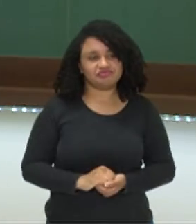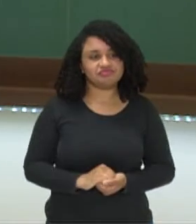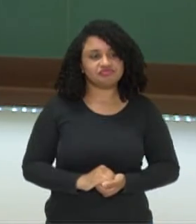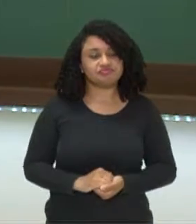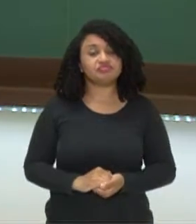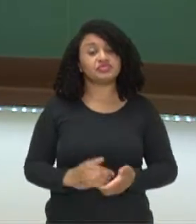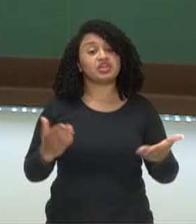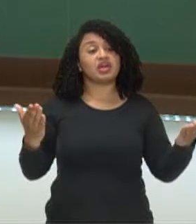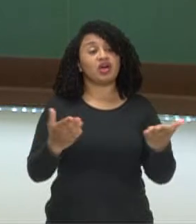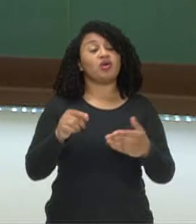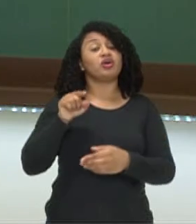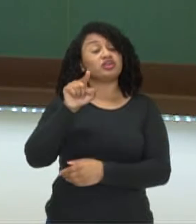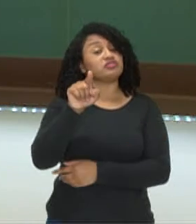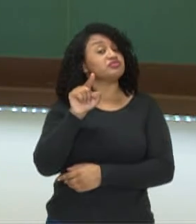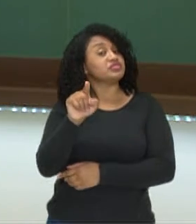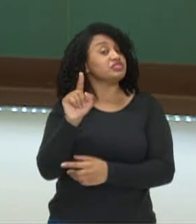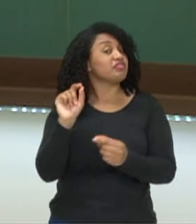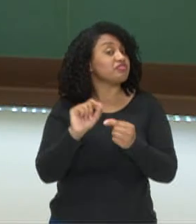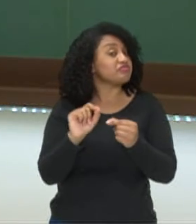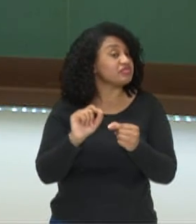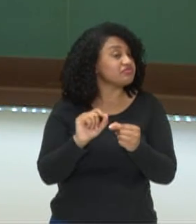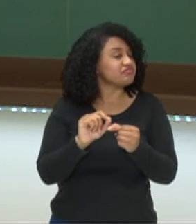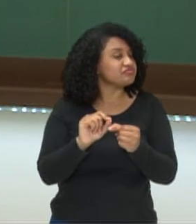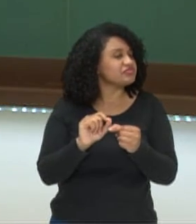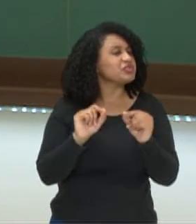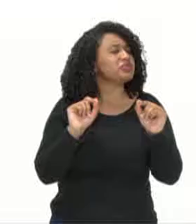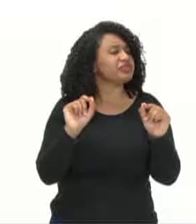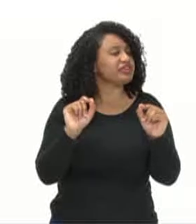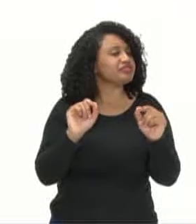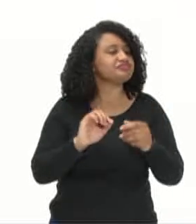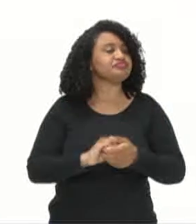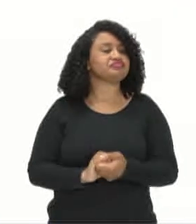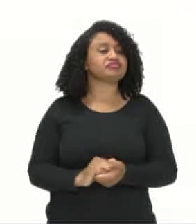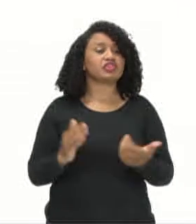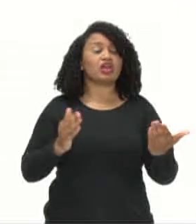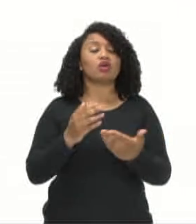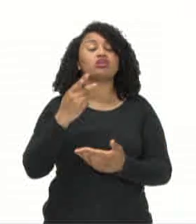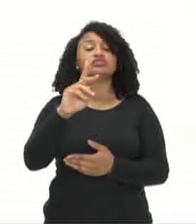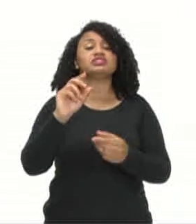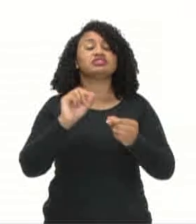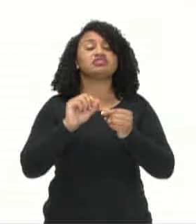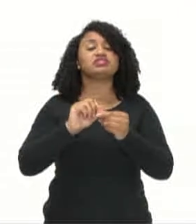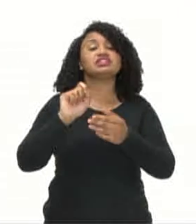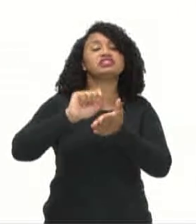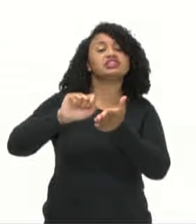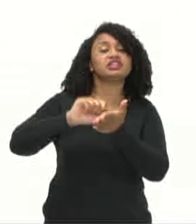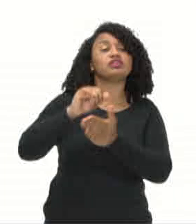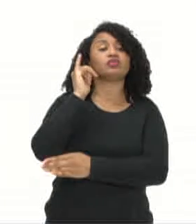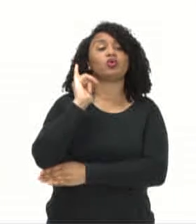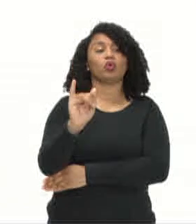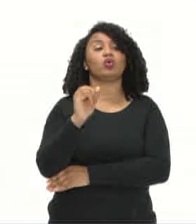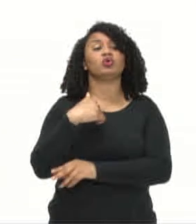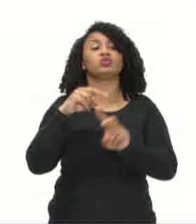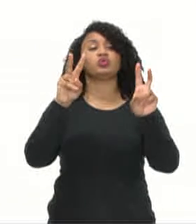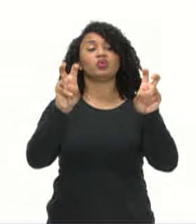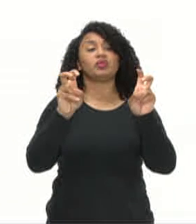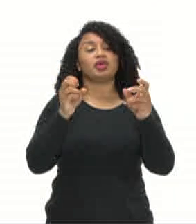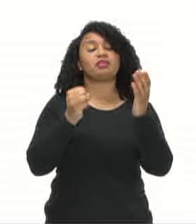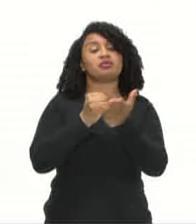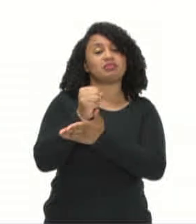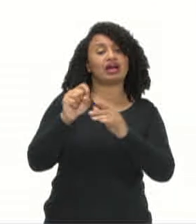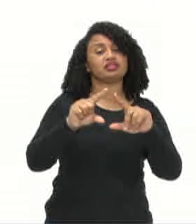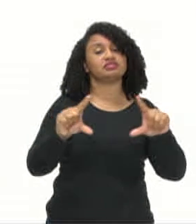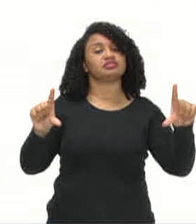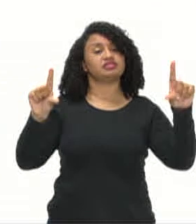Agora é a sua vez. Vamos lá? Chegou sua vez de fazer um conto com o tema a partir desse